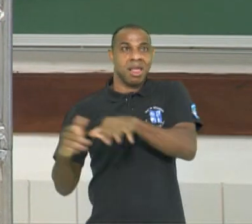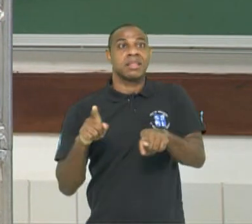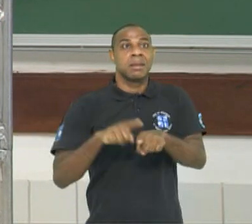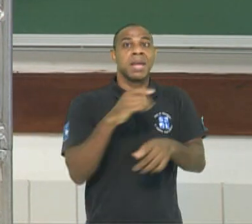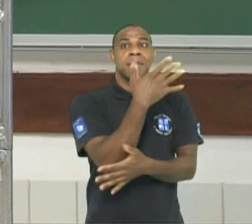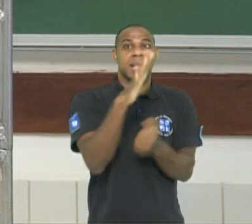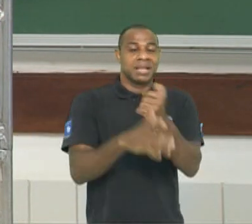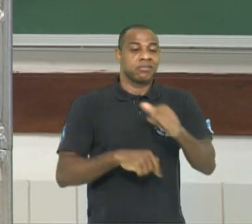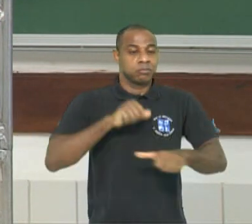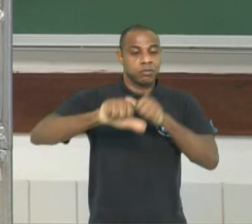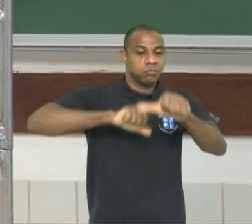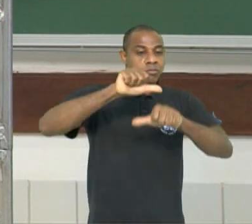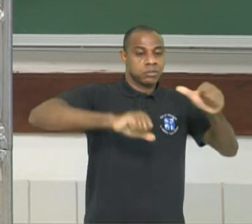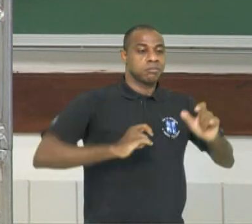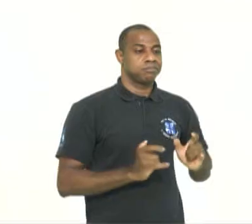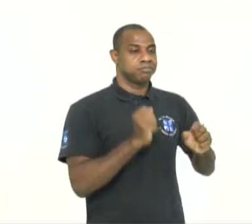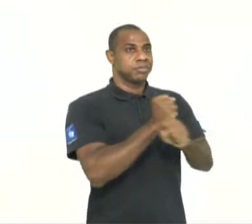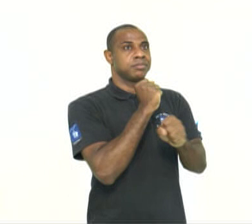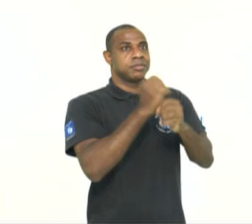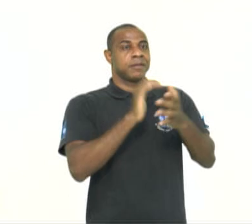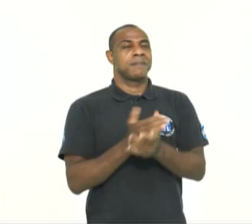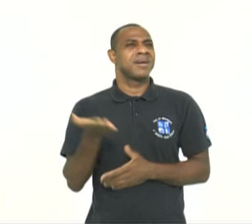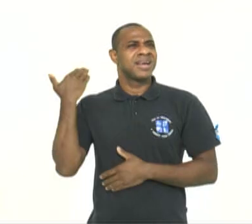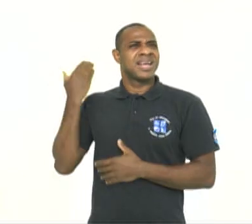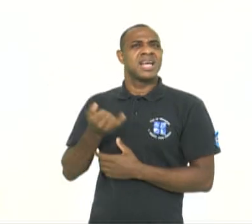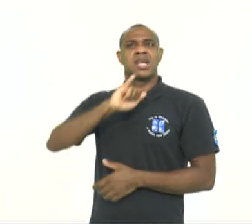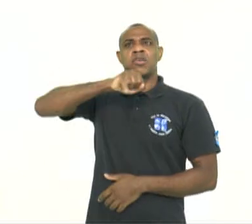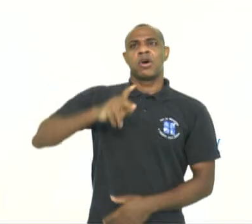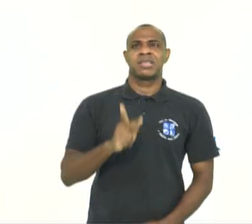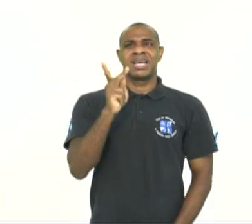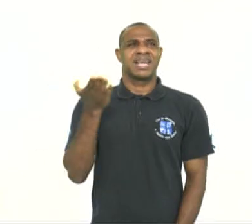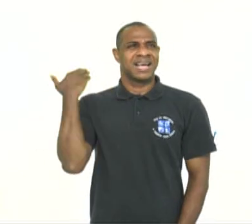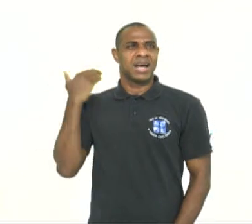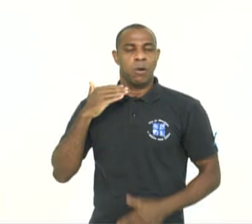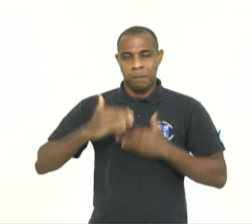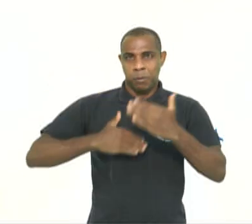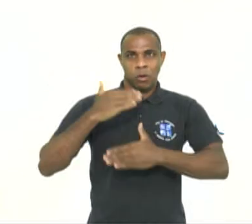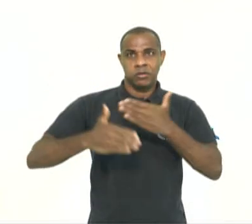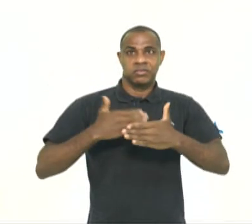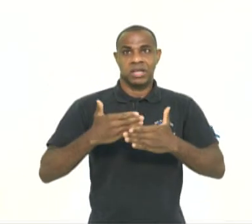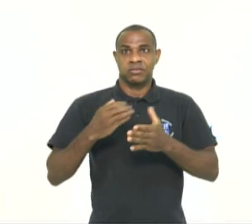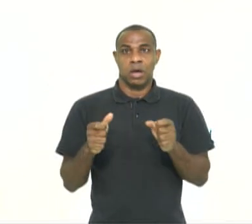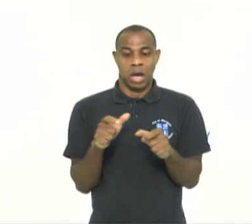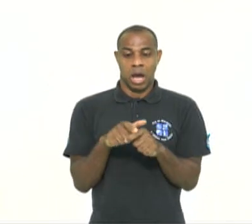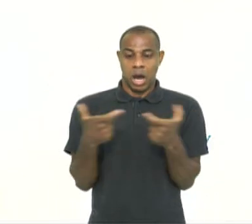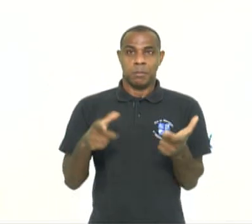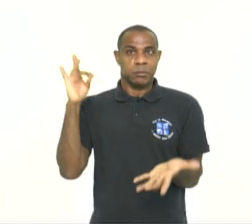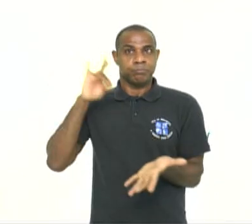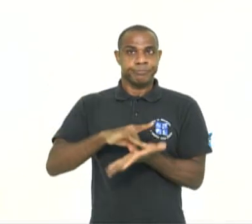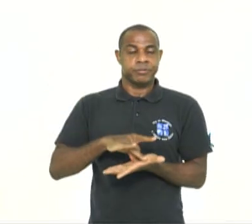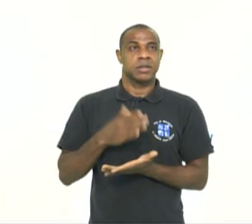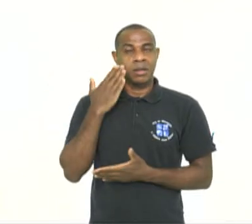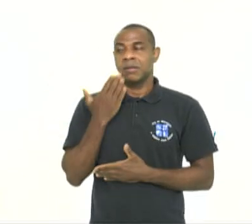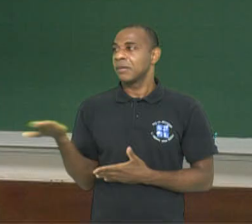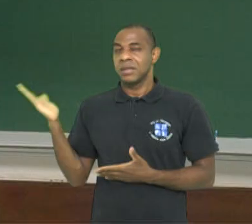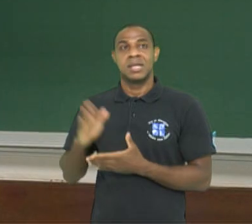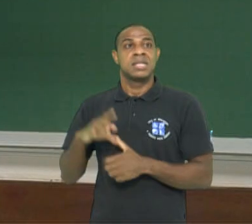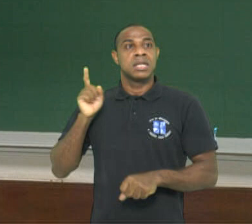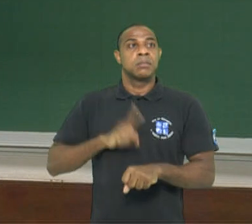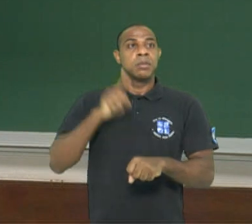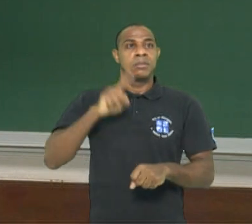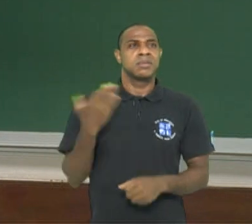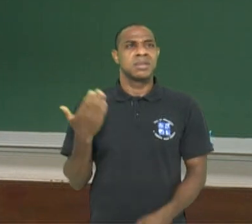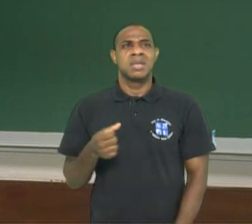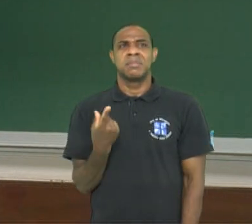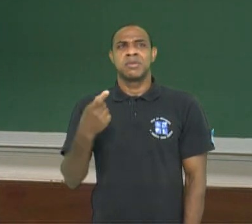longo do tempo. No governo do Juscelino Kubitschek é que esse processo se intensificou. Então, nesse momento, a gente está falando já da